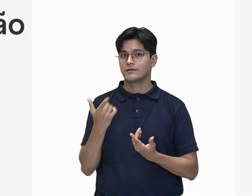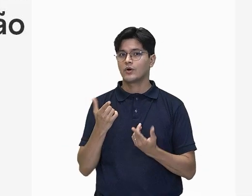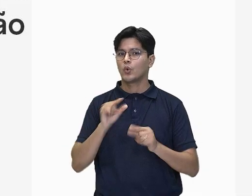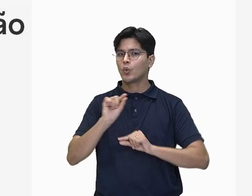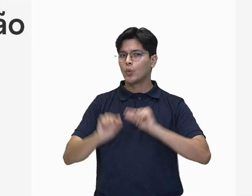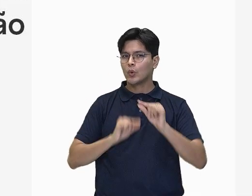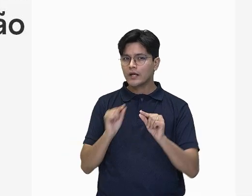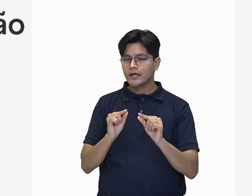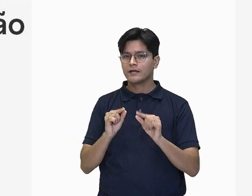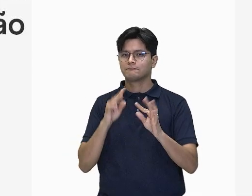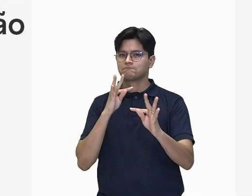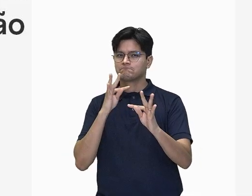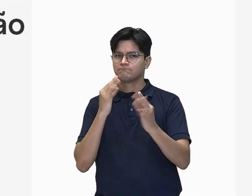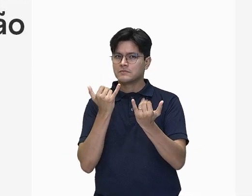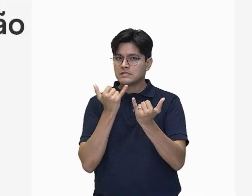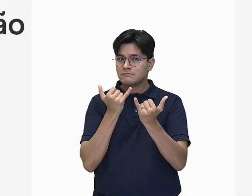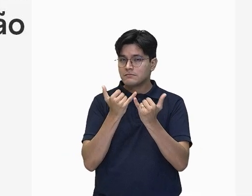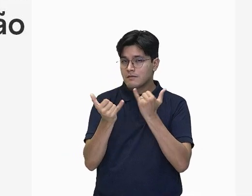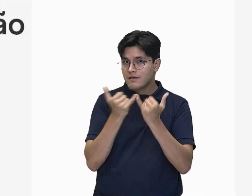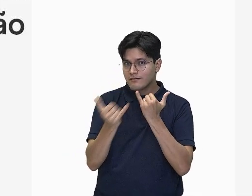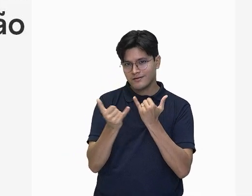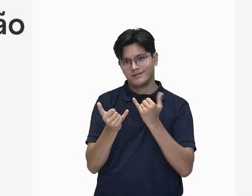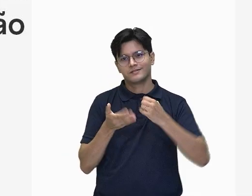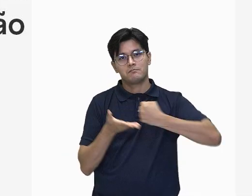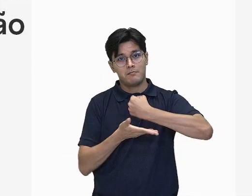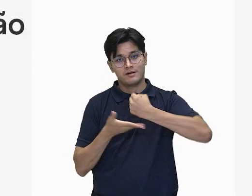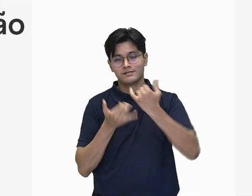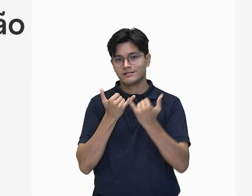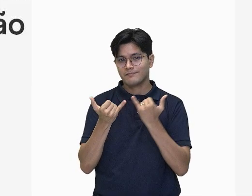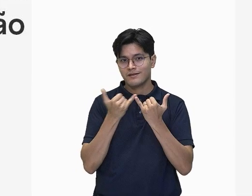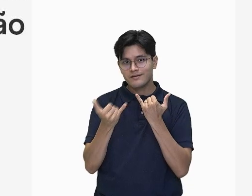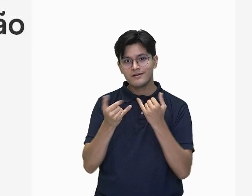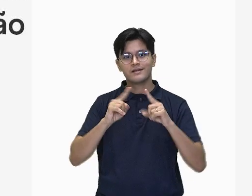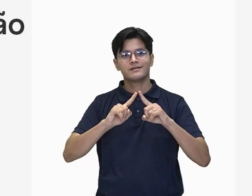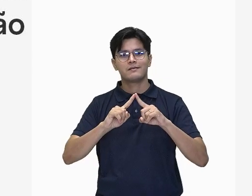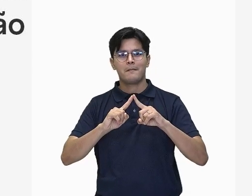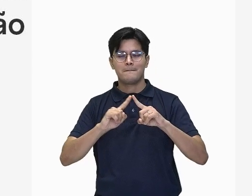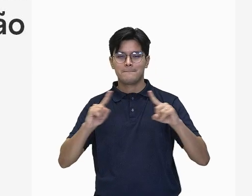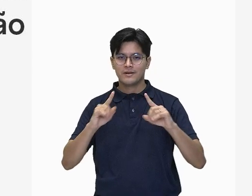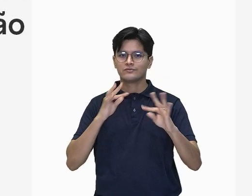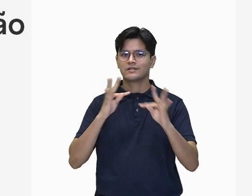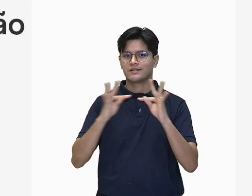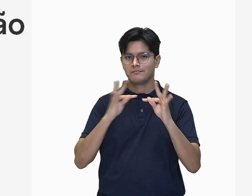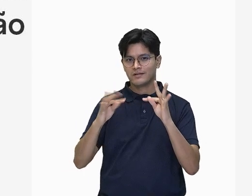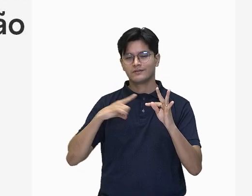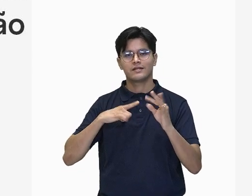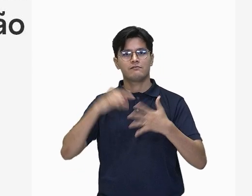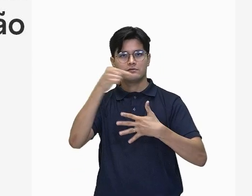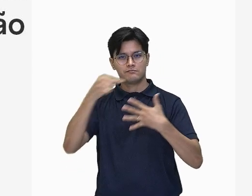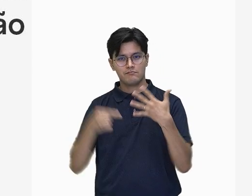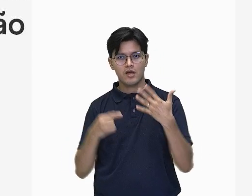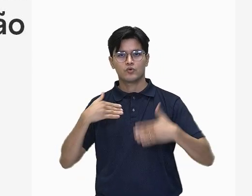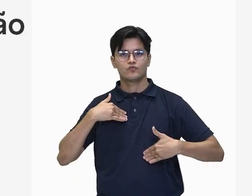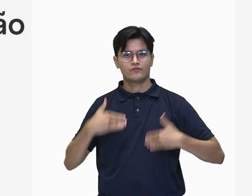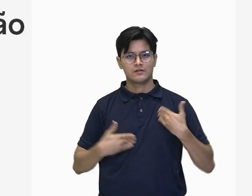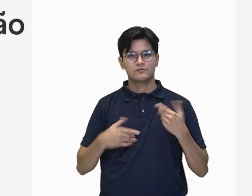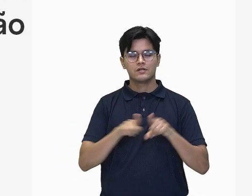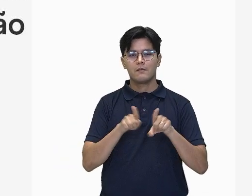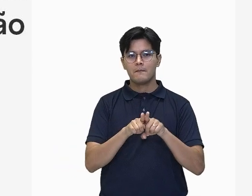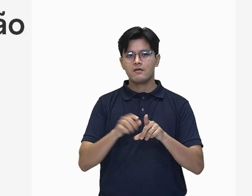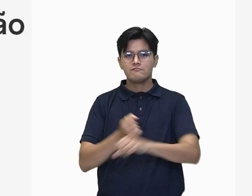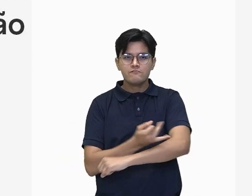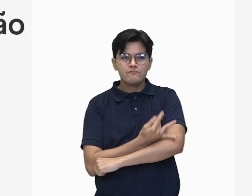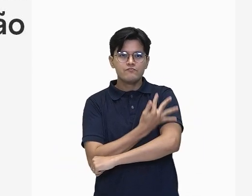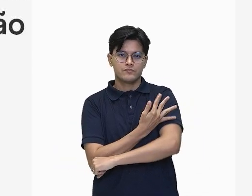paciente. Nós também temos florais de Bach, que atuam num campo emocional e energético, sem princípio